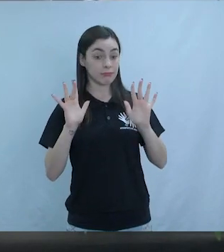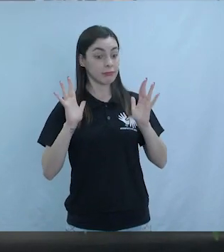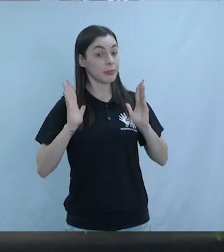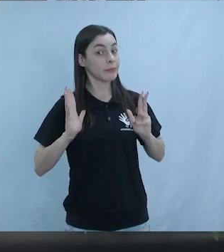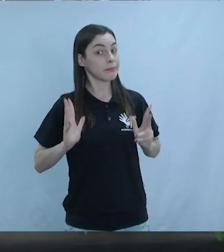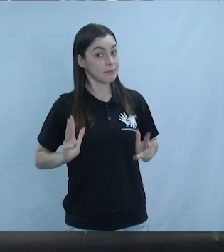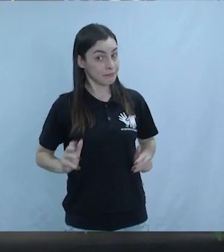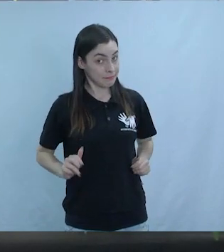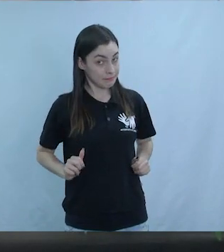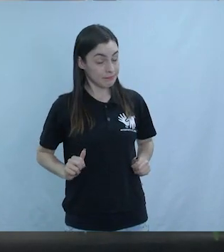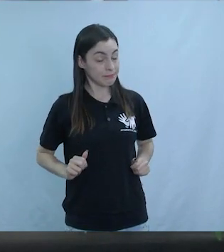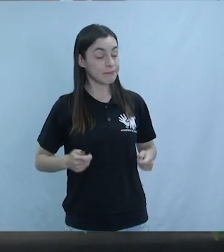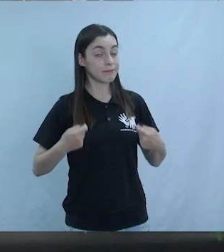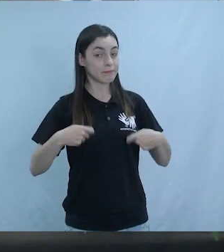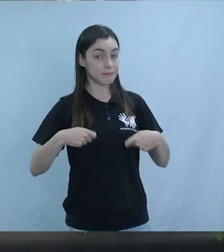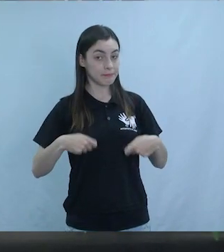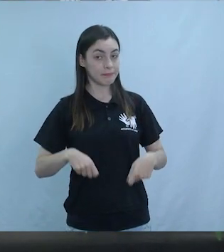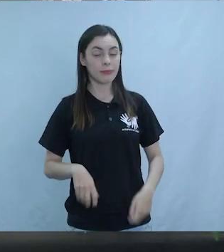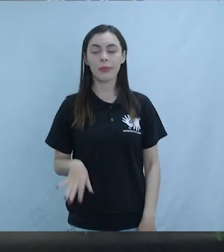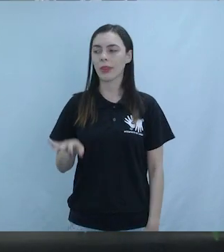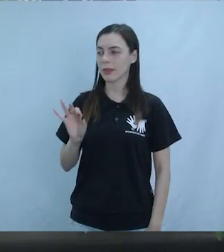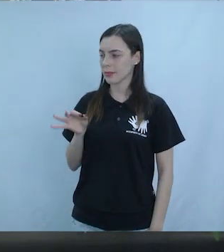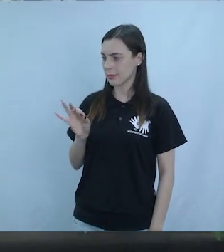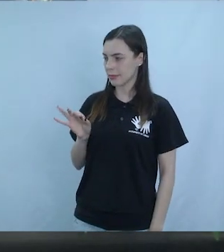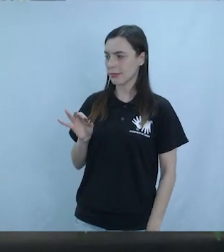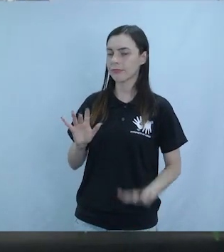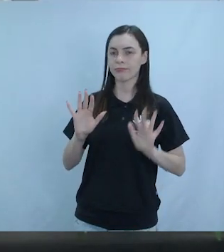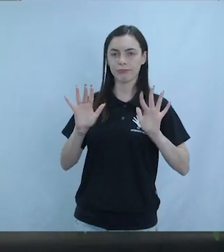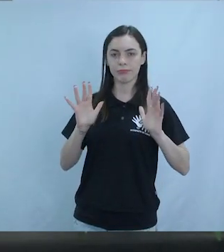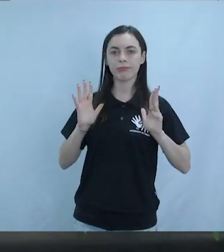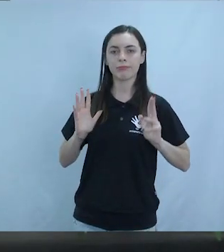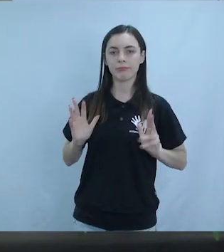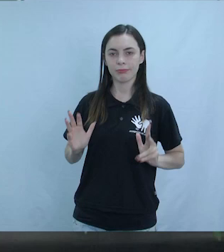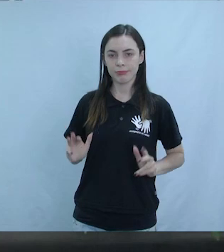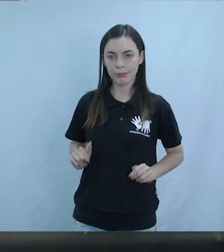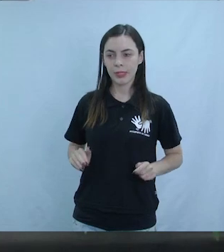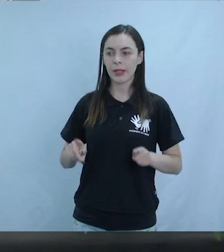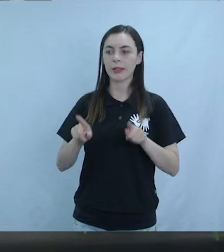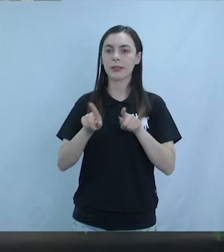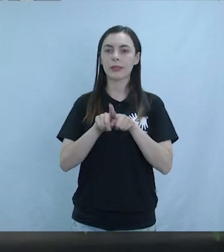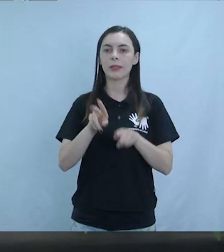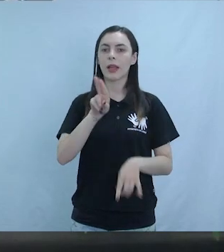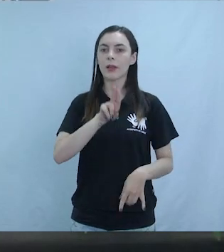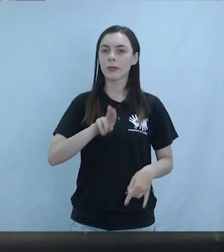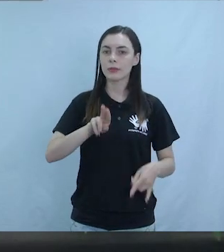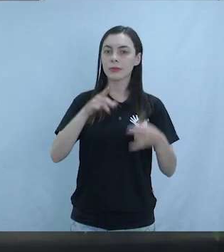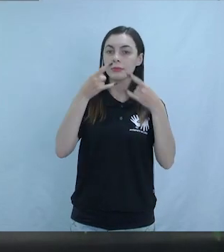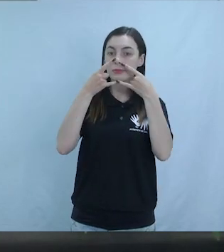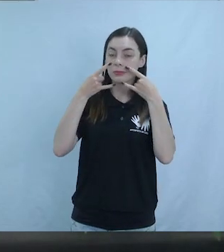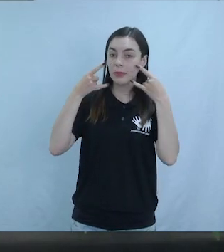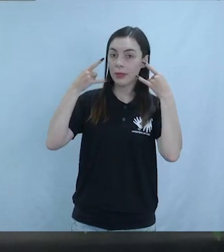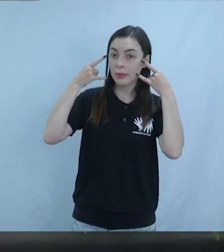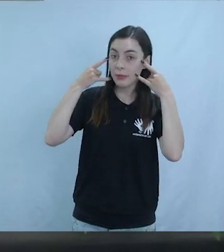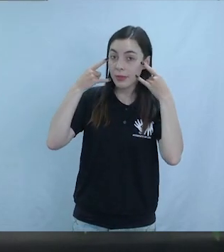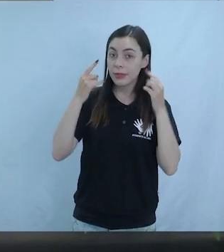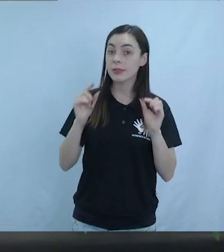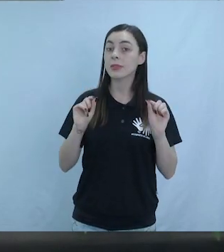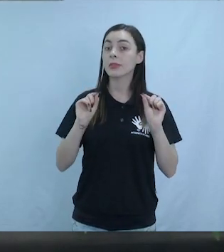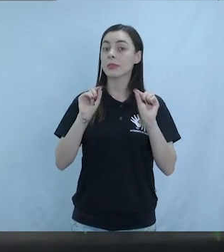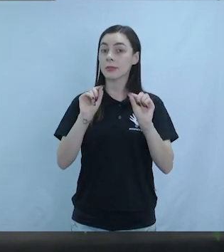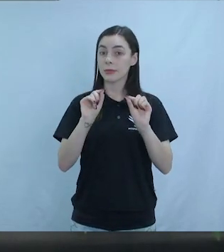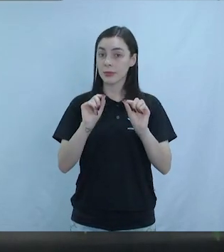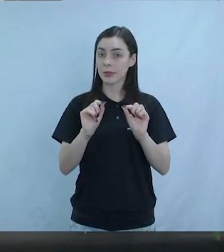higienizar a mão. Isso mesmo, isso mesmo. Higienizamos as nossas mãos, colocamos a nossa máscara